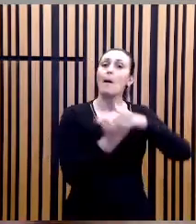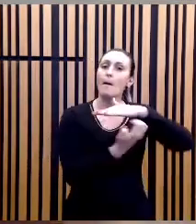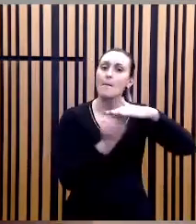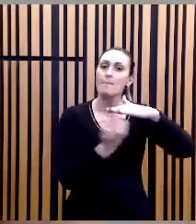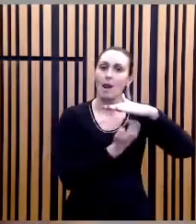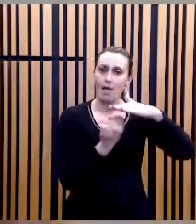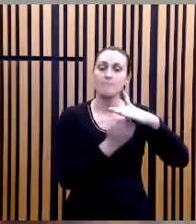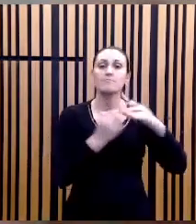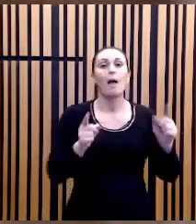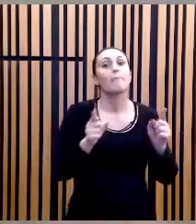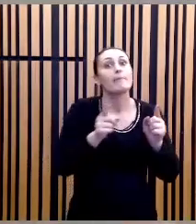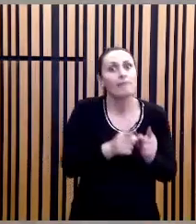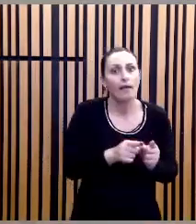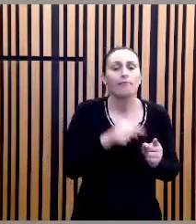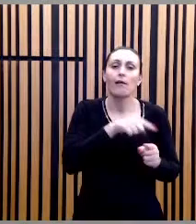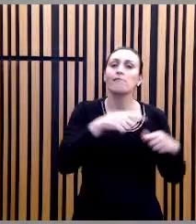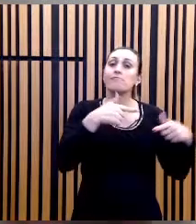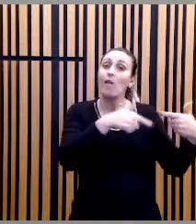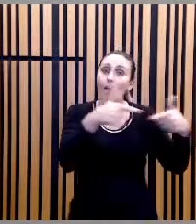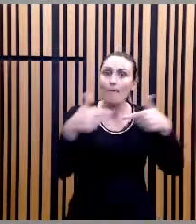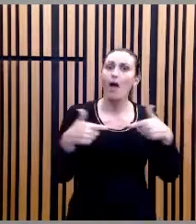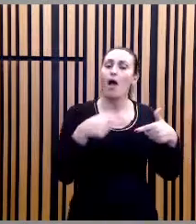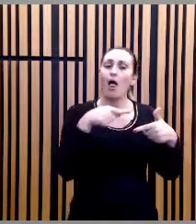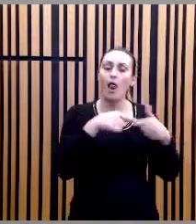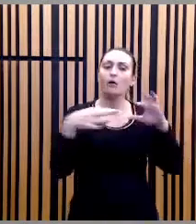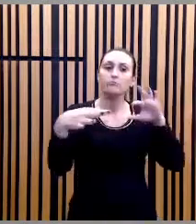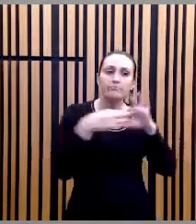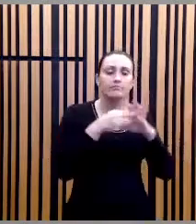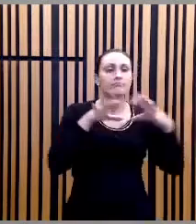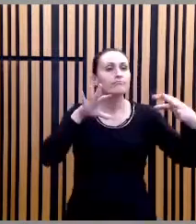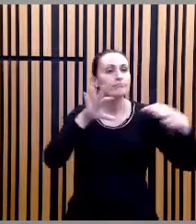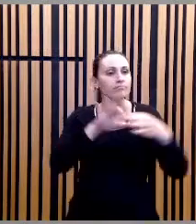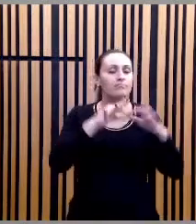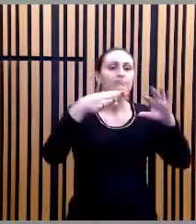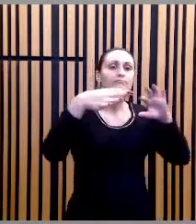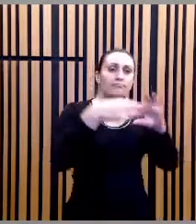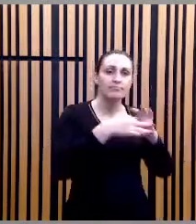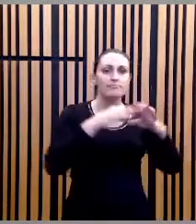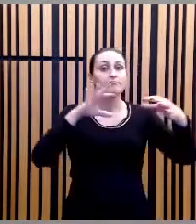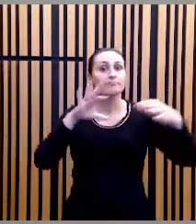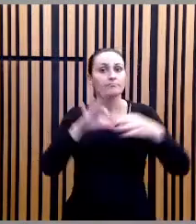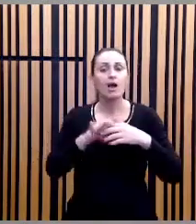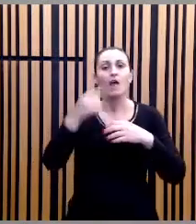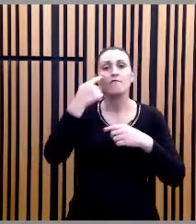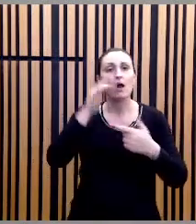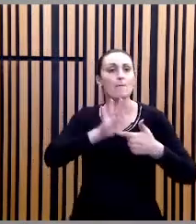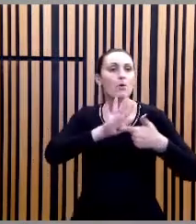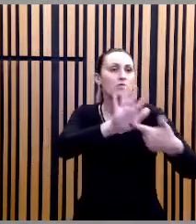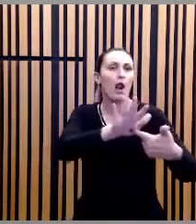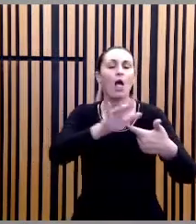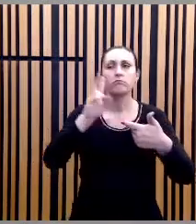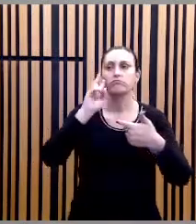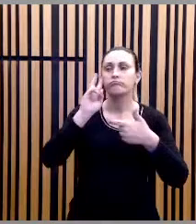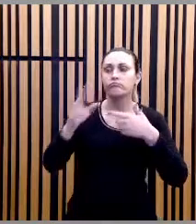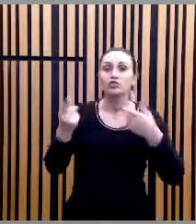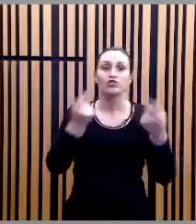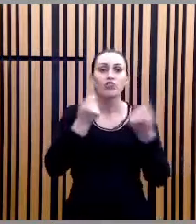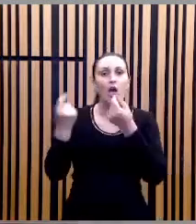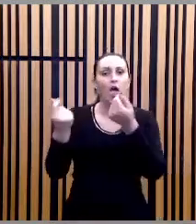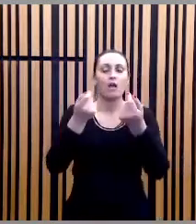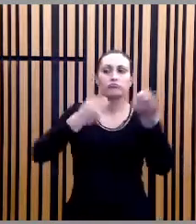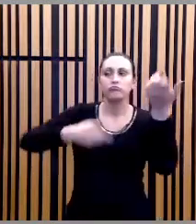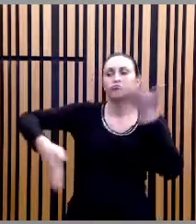trabalham dentro desse ecossistema e que escalam bem o negócio aí. Escalar é, pessoal, se mostrar para o mercado, ganhar dinheiro, ser